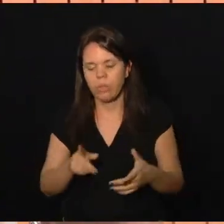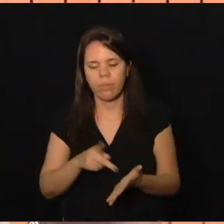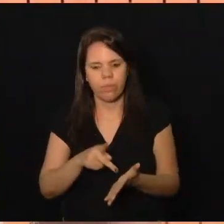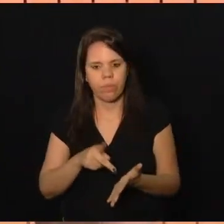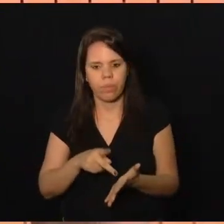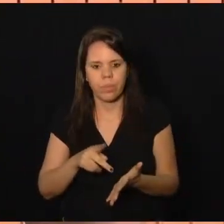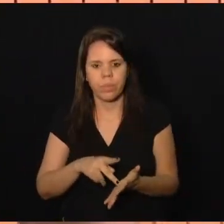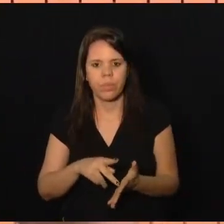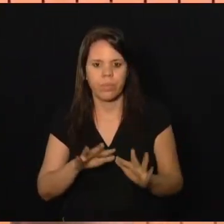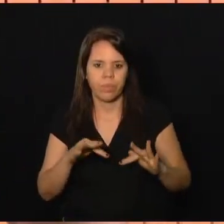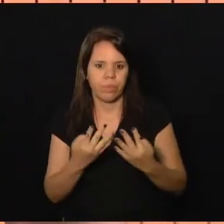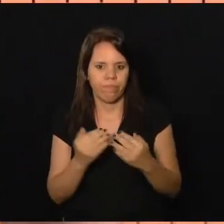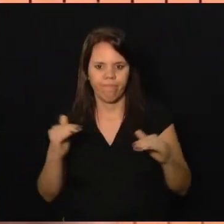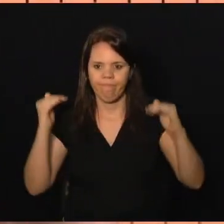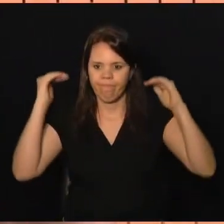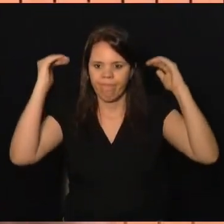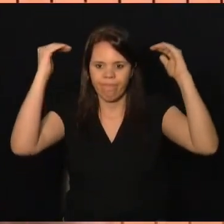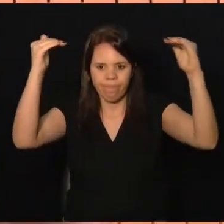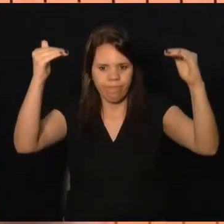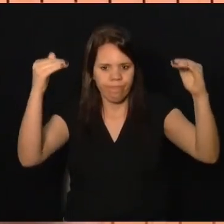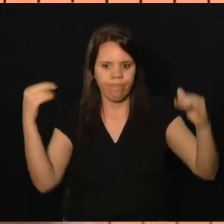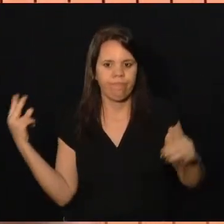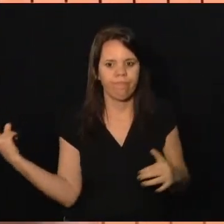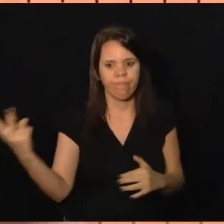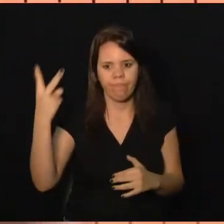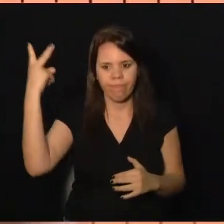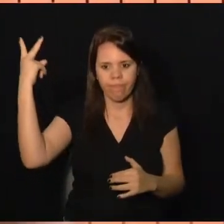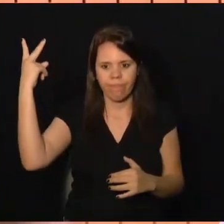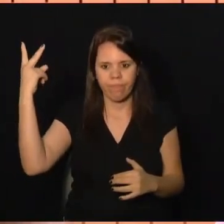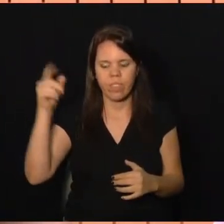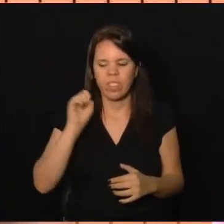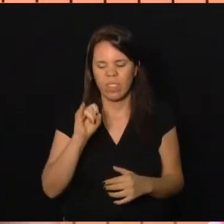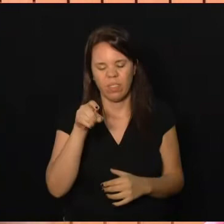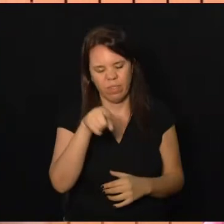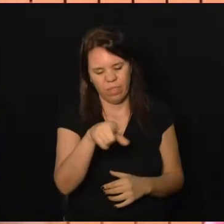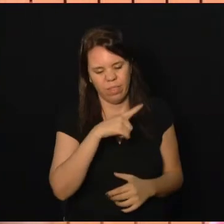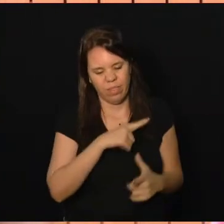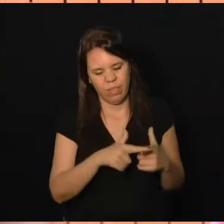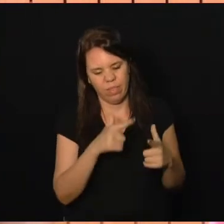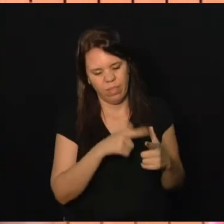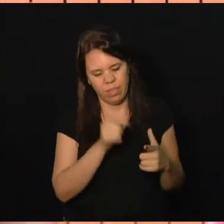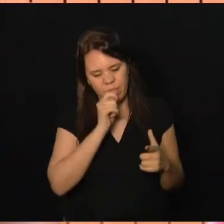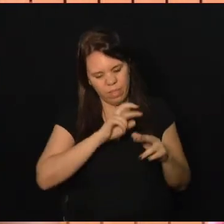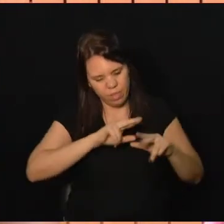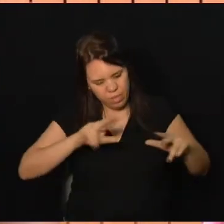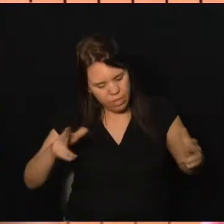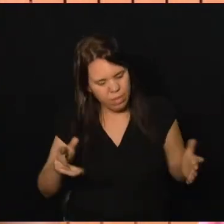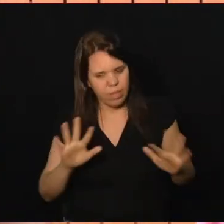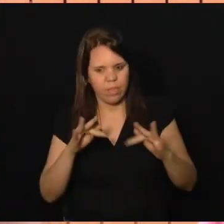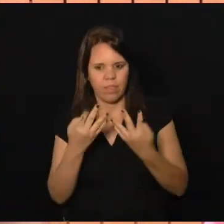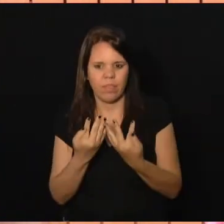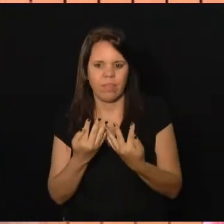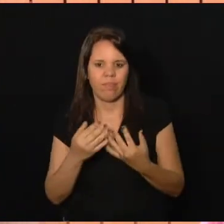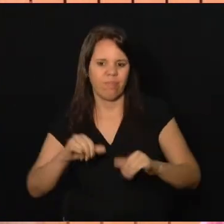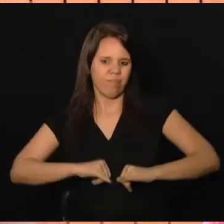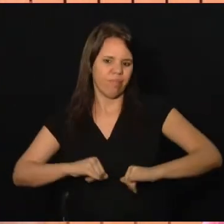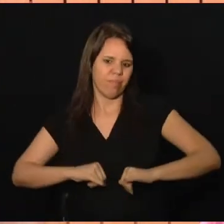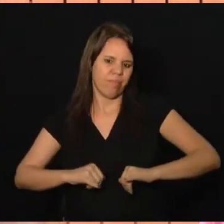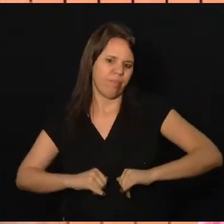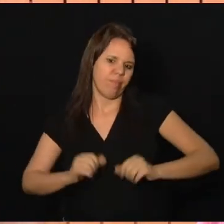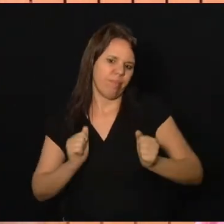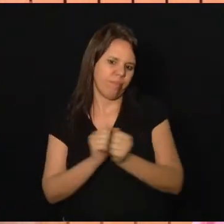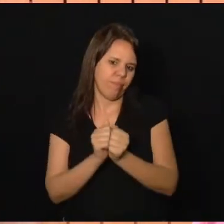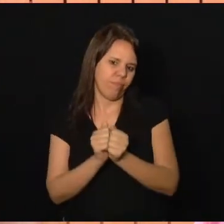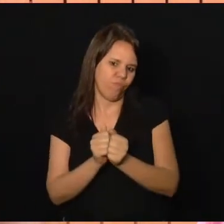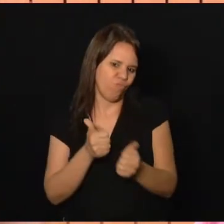o nosso maior patrimônio, né? E quando você tem um problema de drogas e a família adoece junto, né? Você